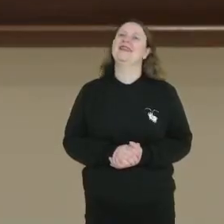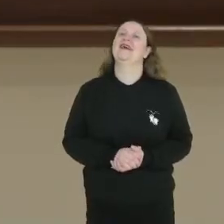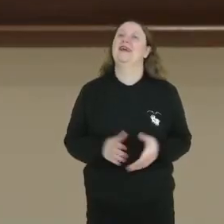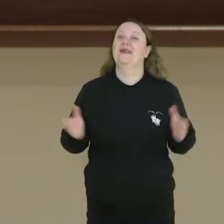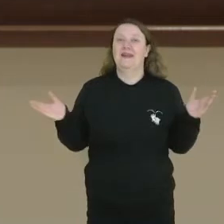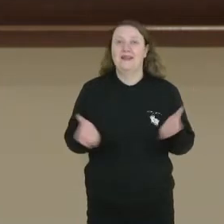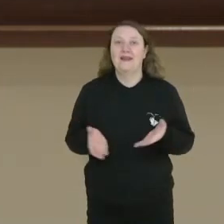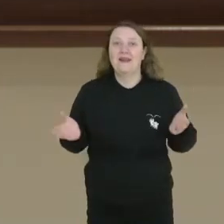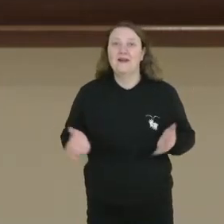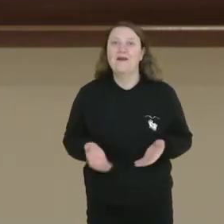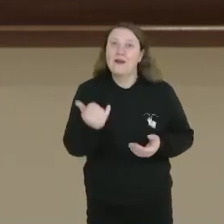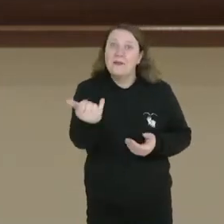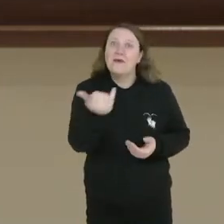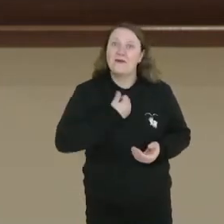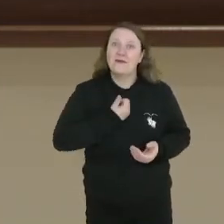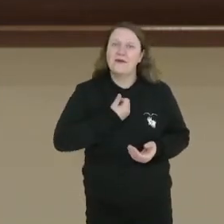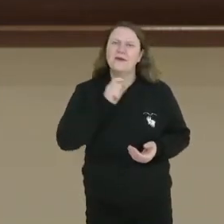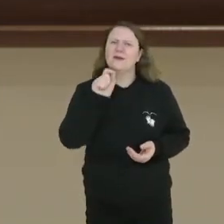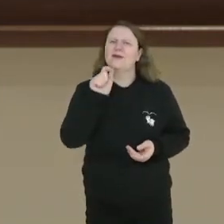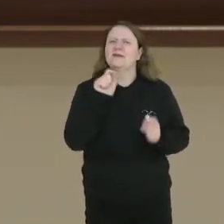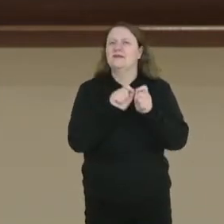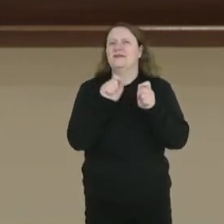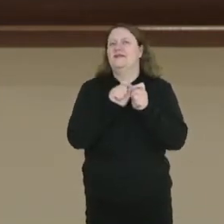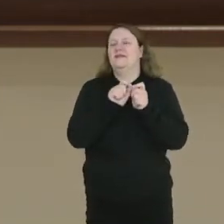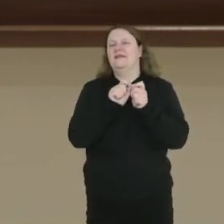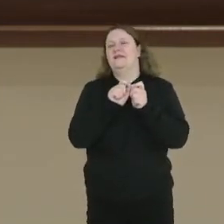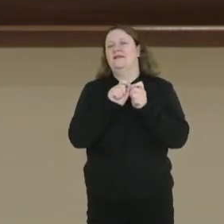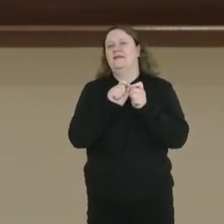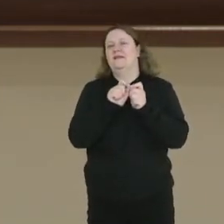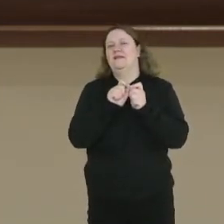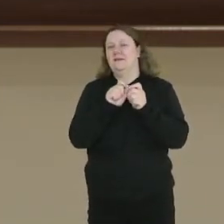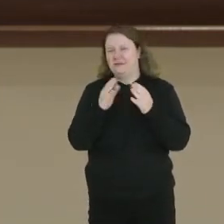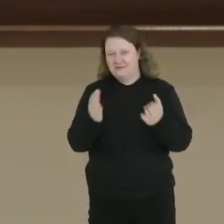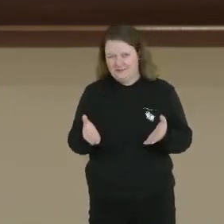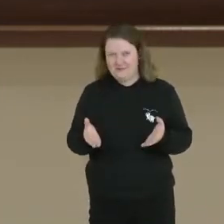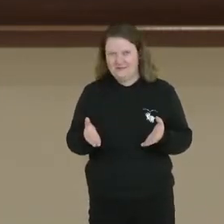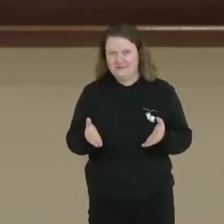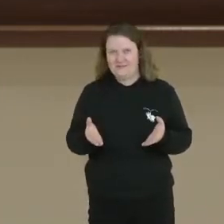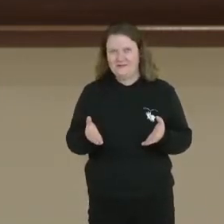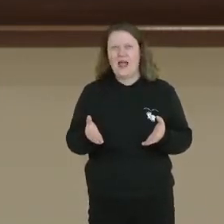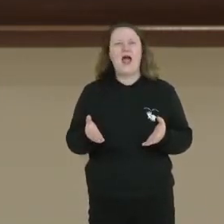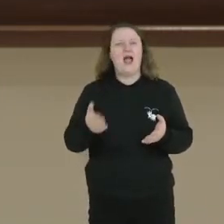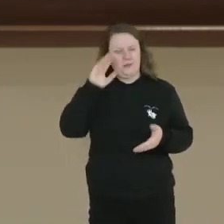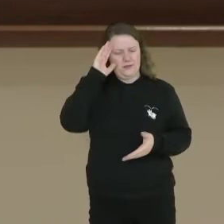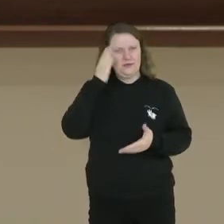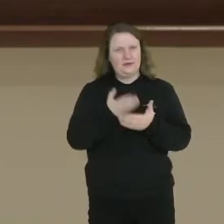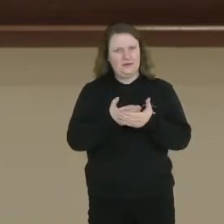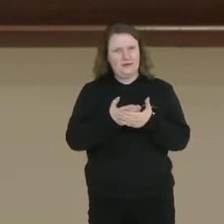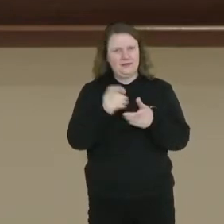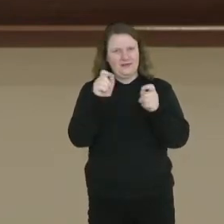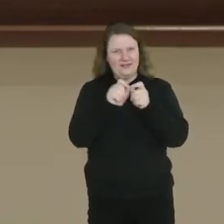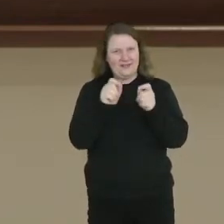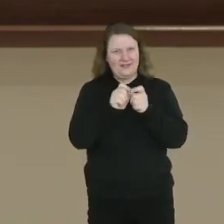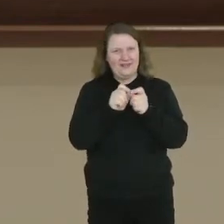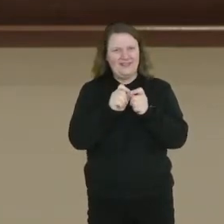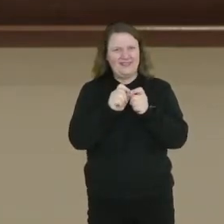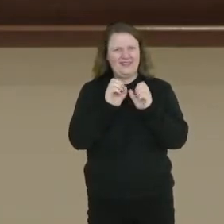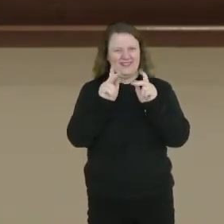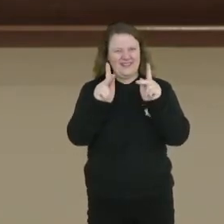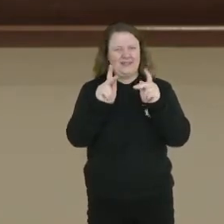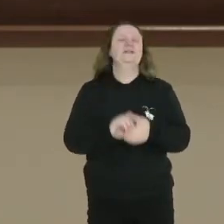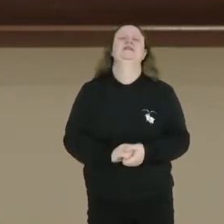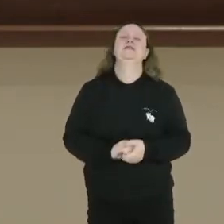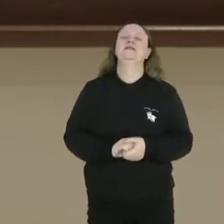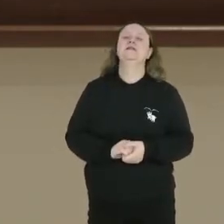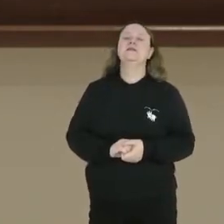Agora me conta o que você fez. Porque você fez alguma coisa, né? Que você fez? Então tá bom. Vamos lá